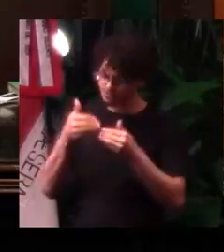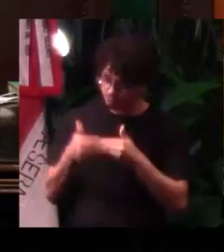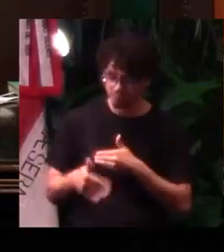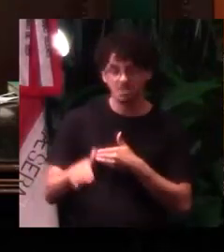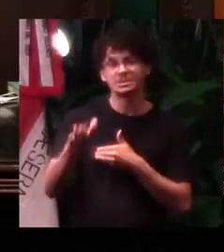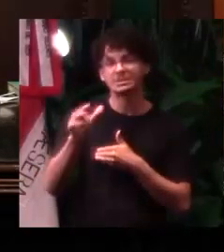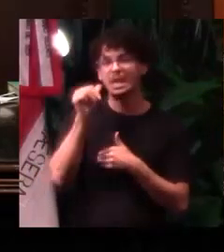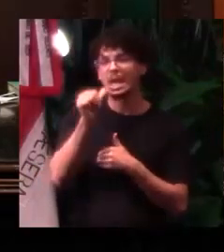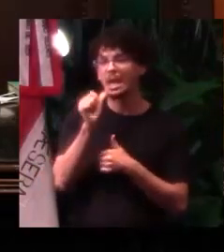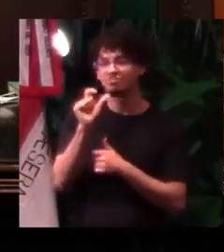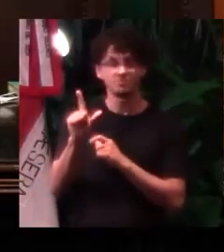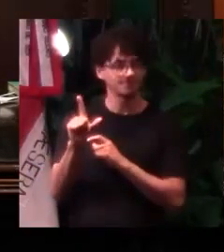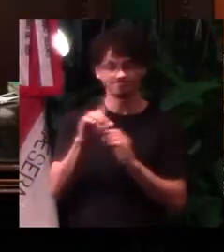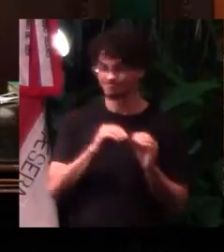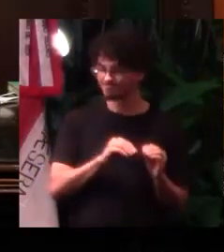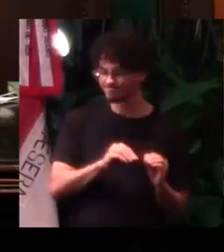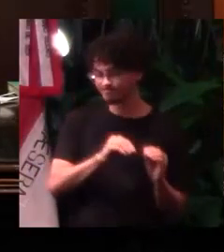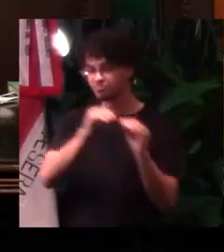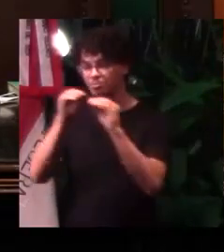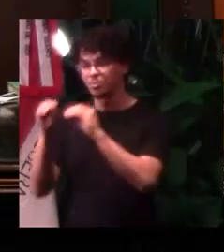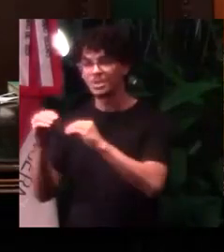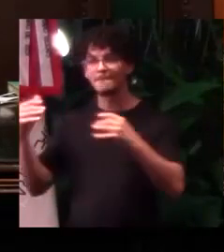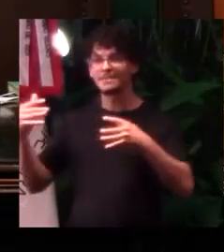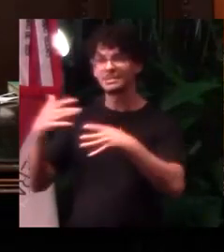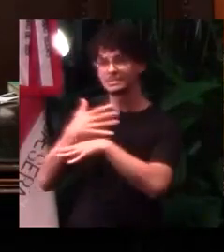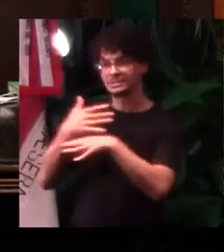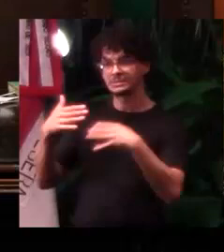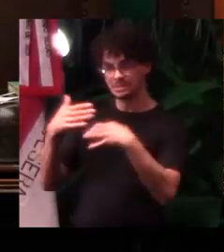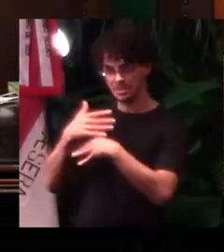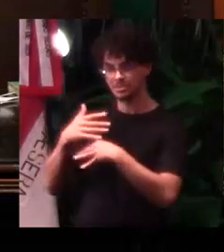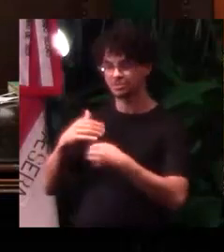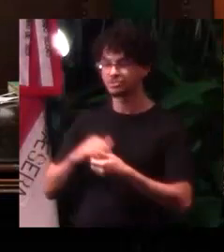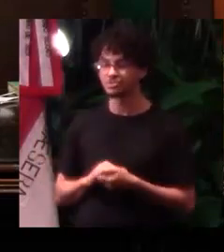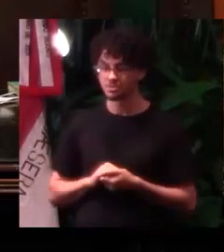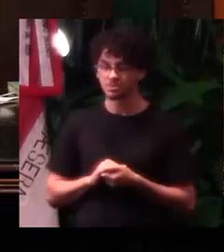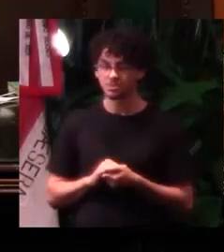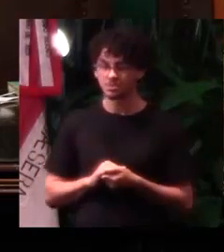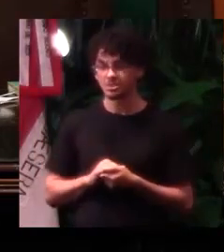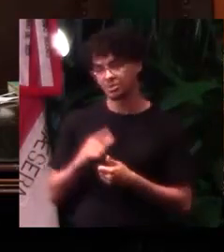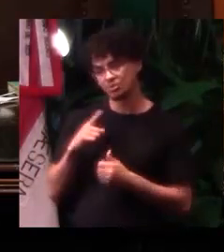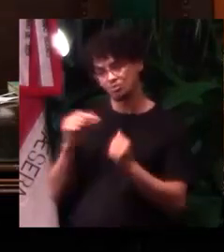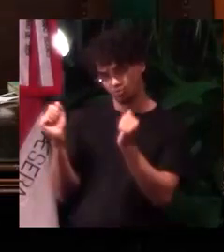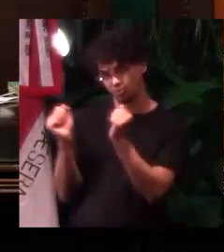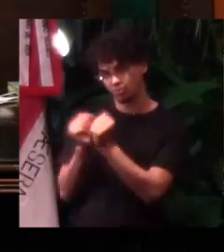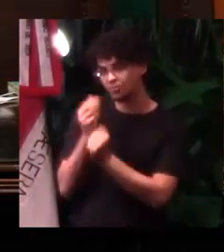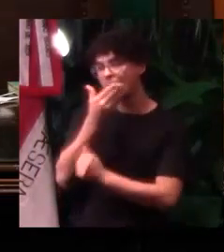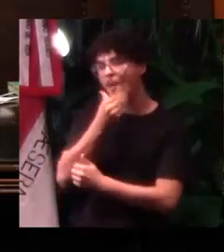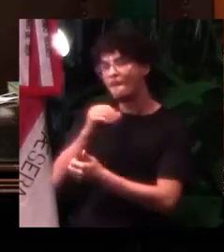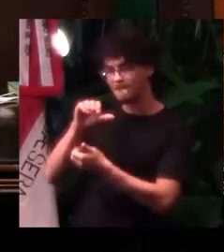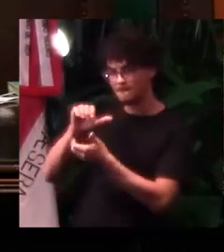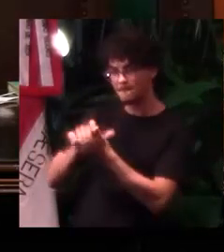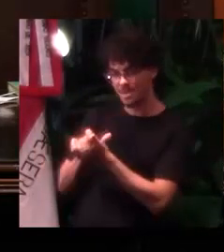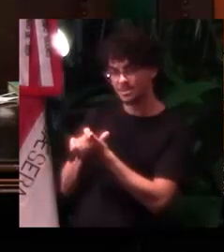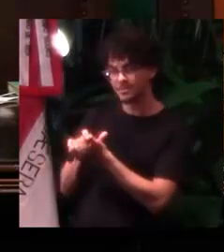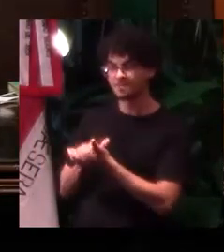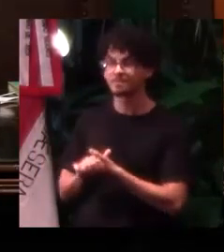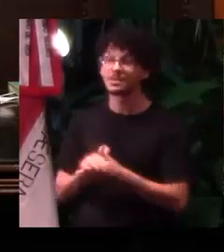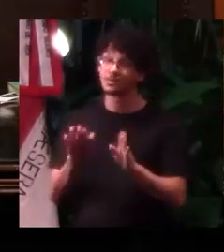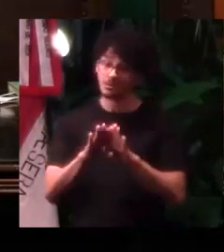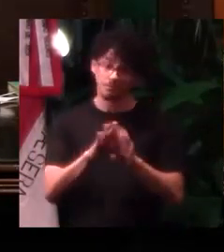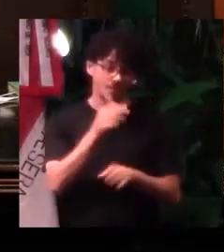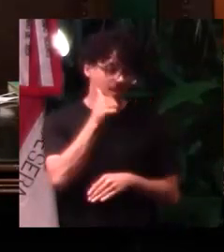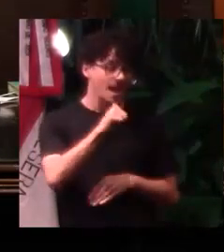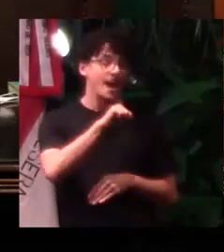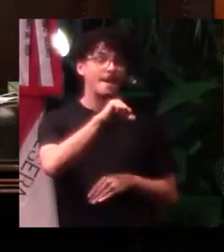a menina se muda para a cidade grande com o marido. A mãe, que também está